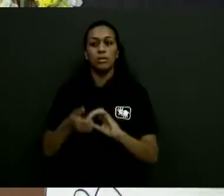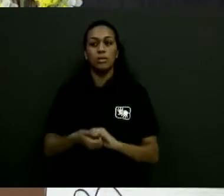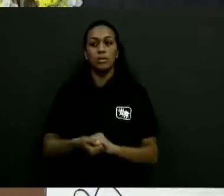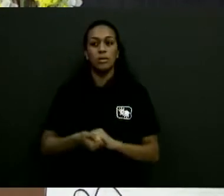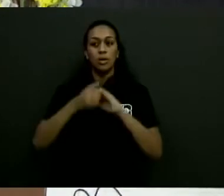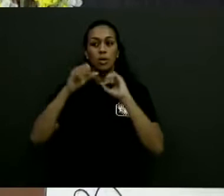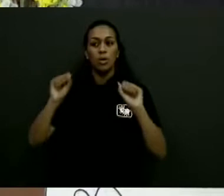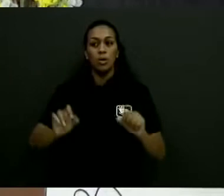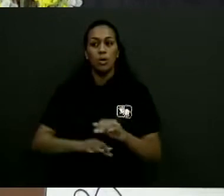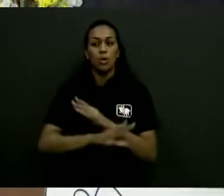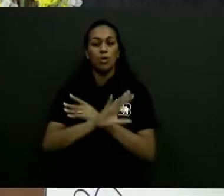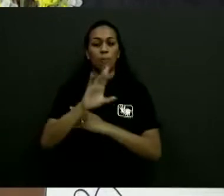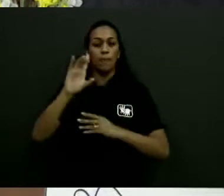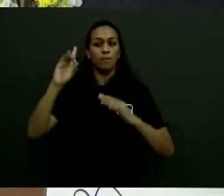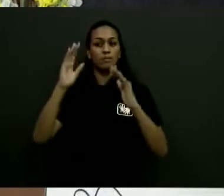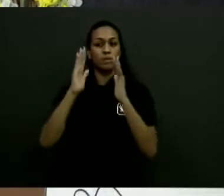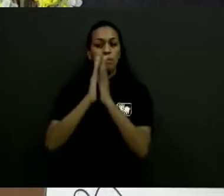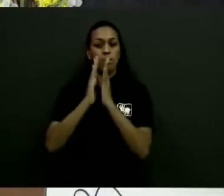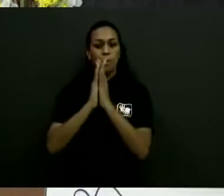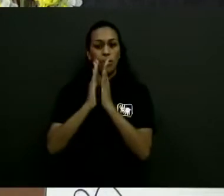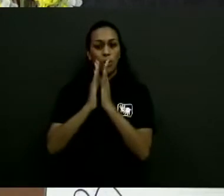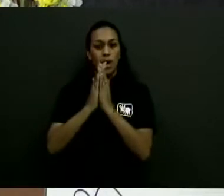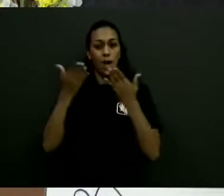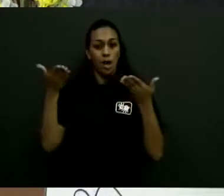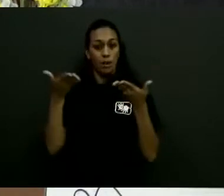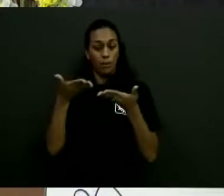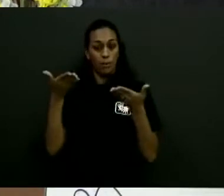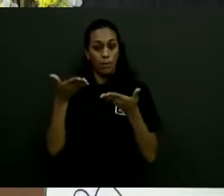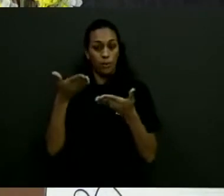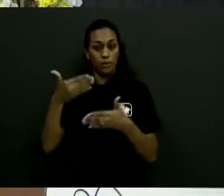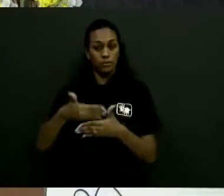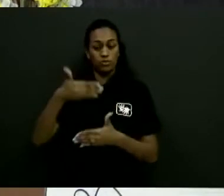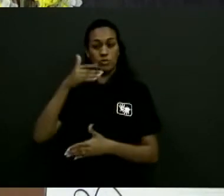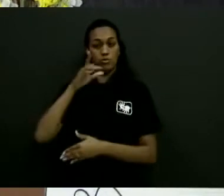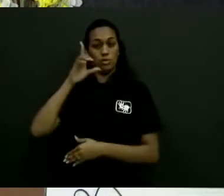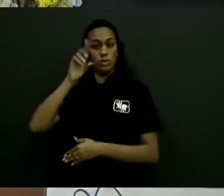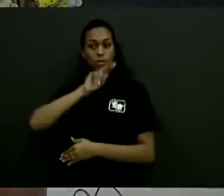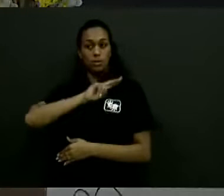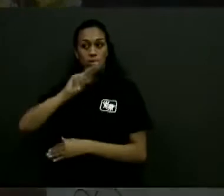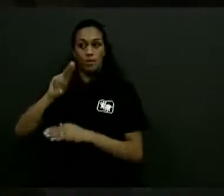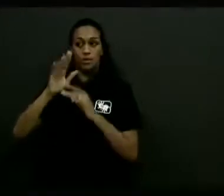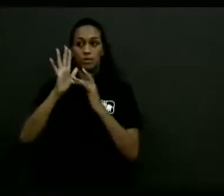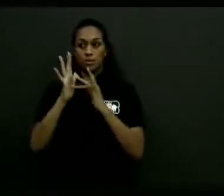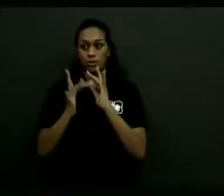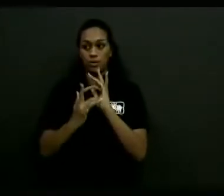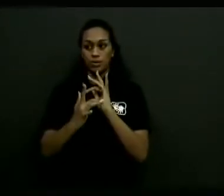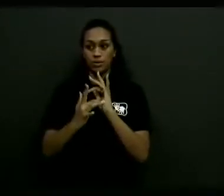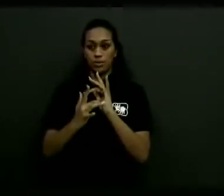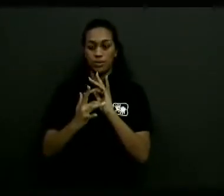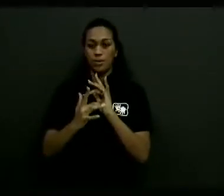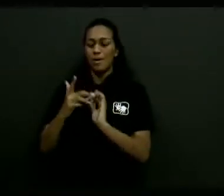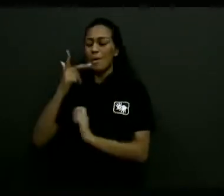Glória a Deus. Vamos orar, vamos entrar diante da presença do Senhor, em nome de Jesus. Pai, na